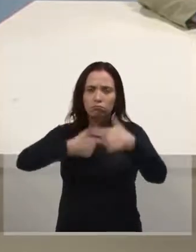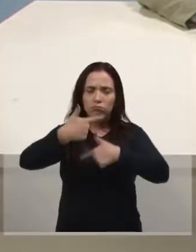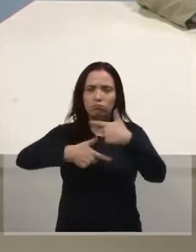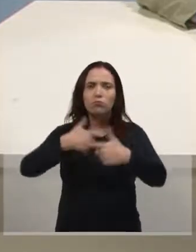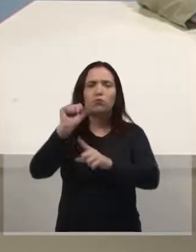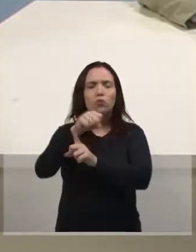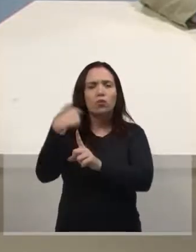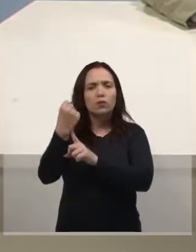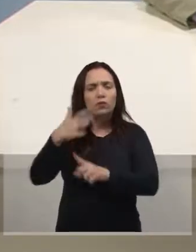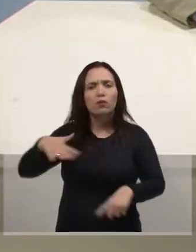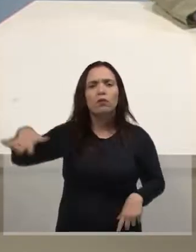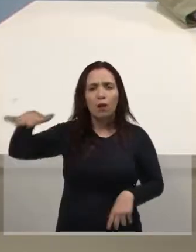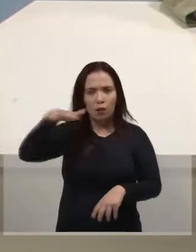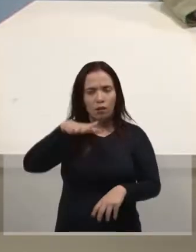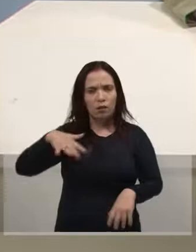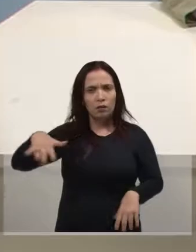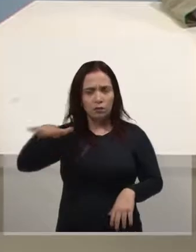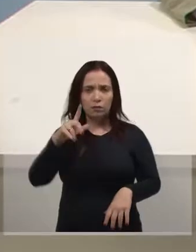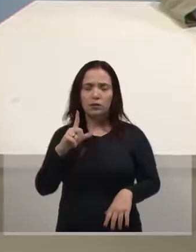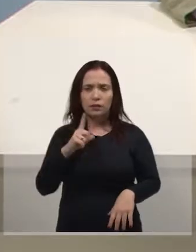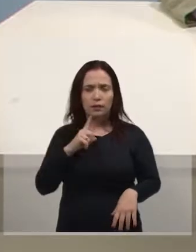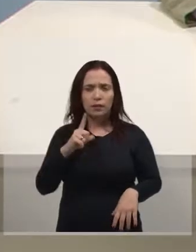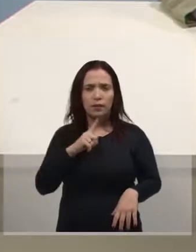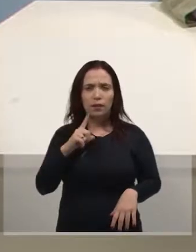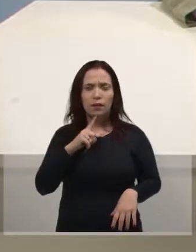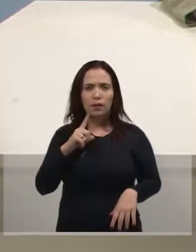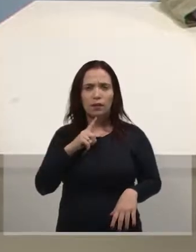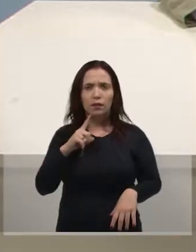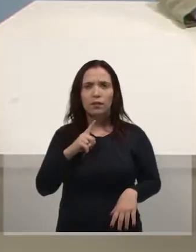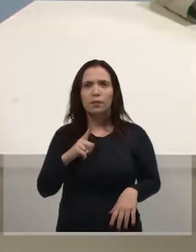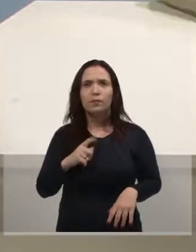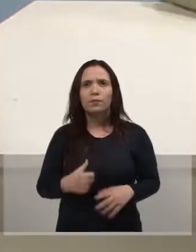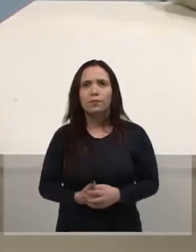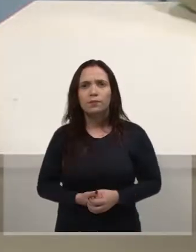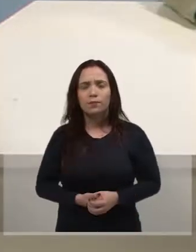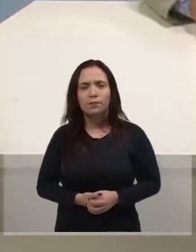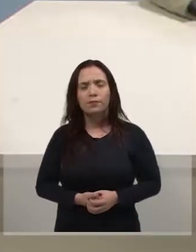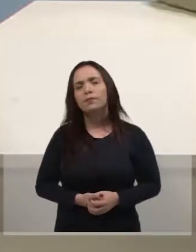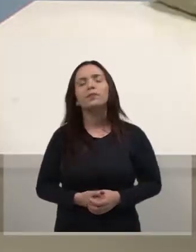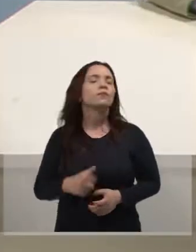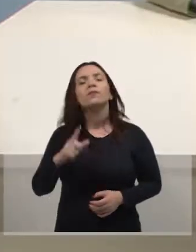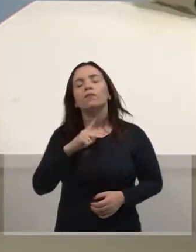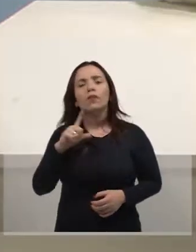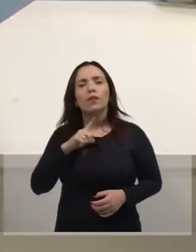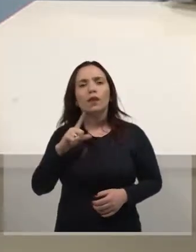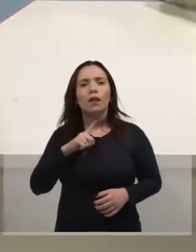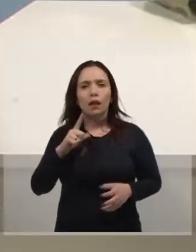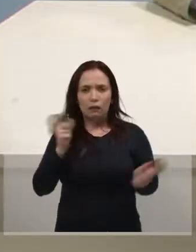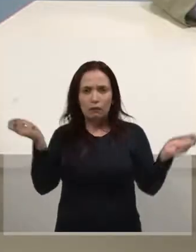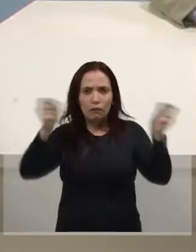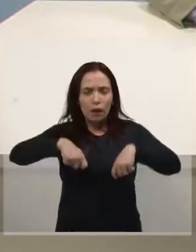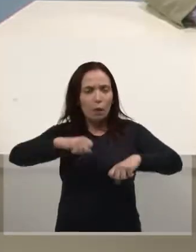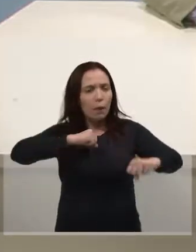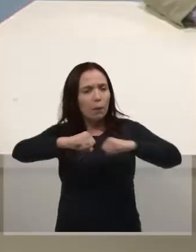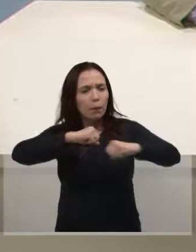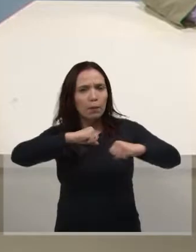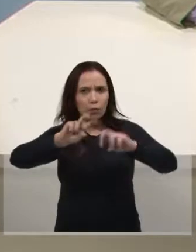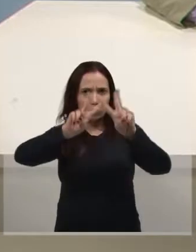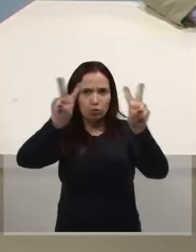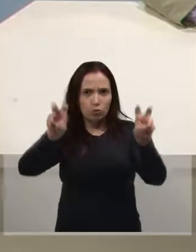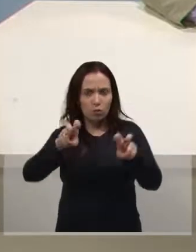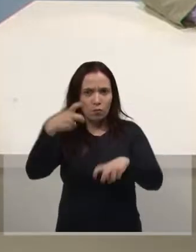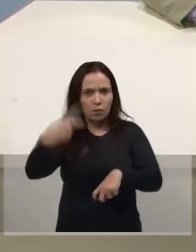a sociedade tem espaço neste âmbito aí de debates sobre o